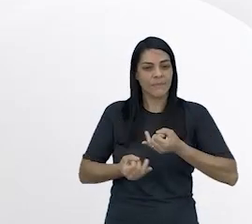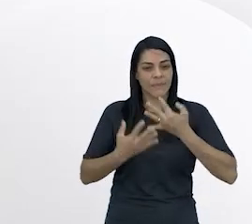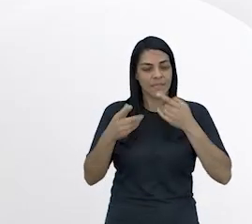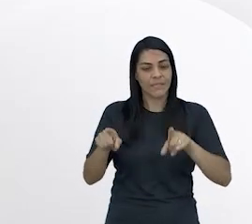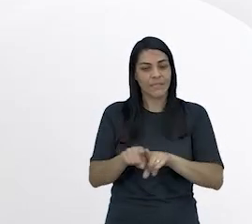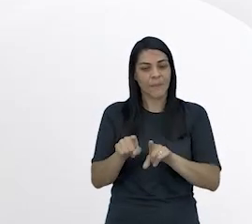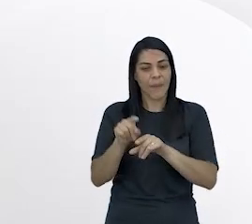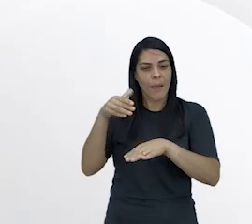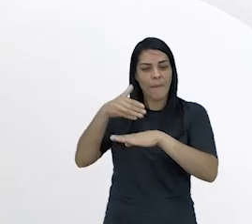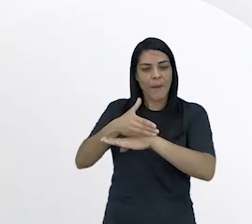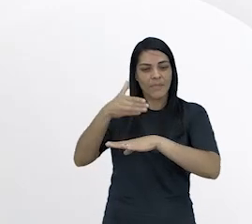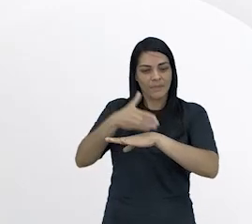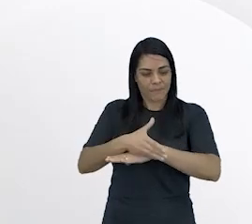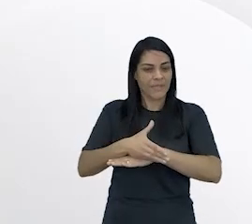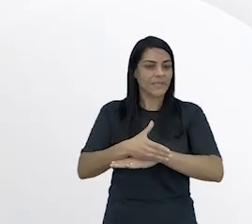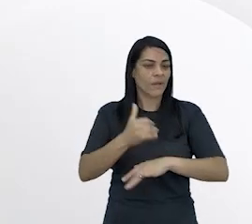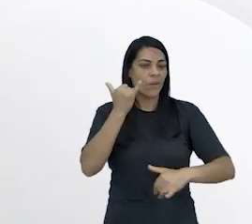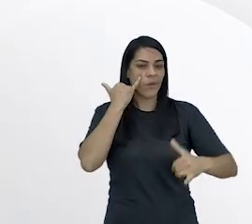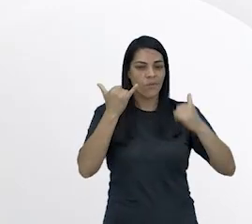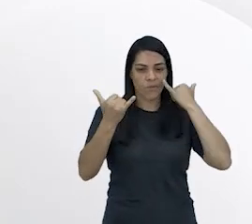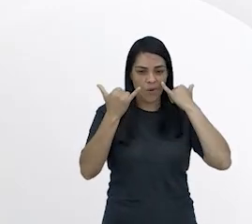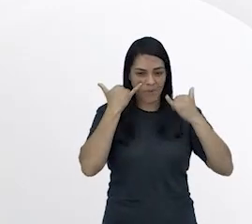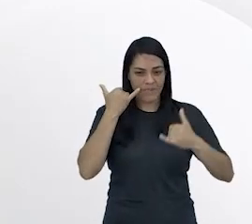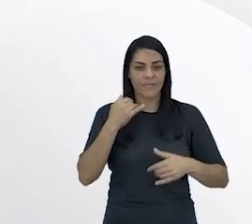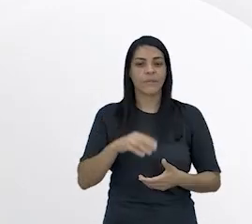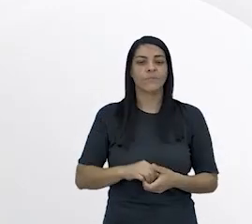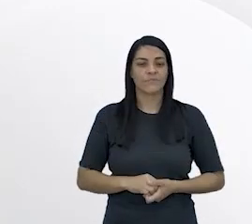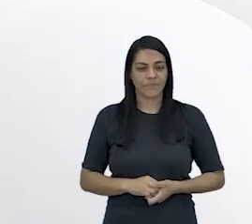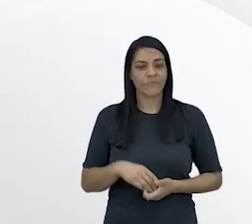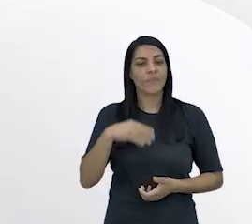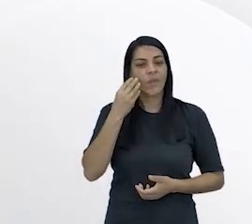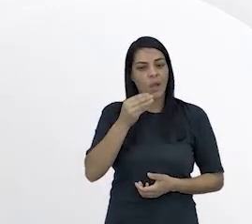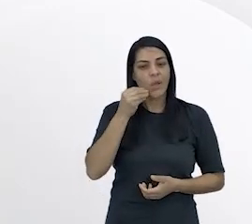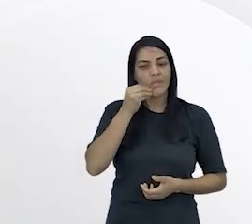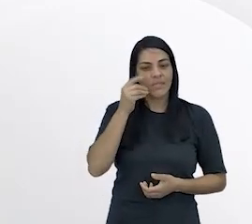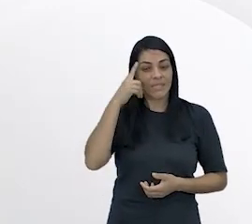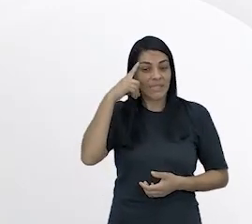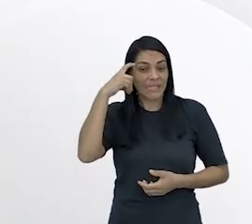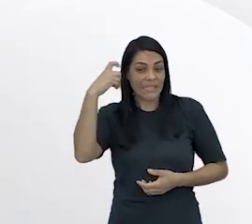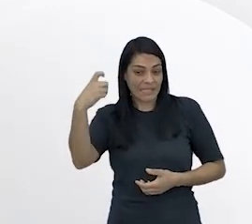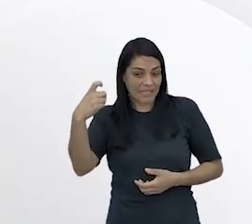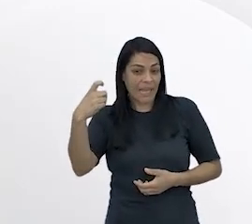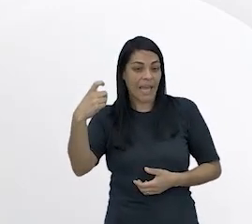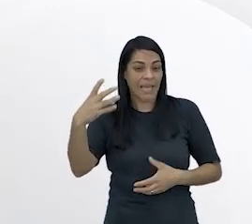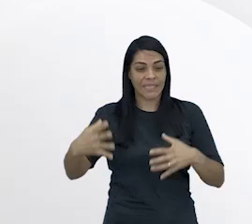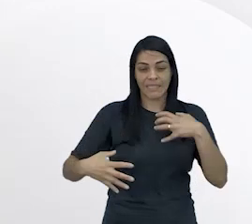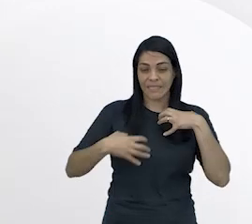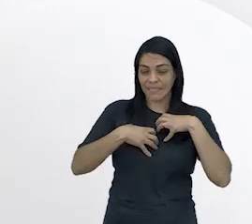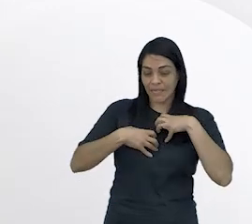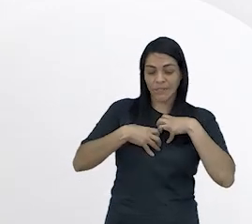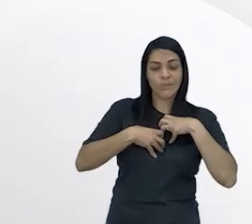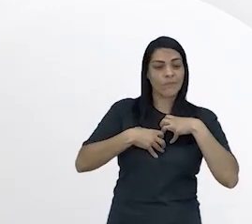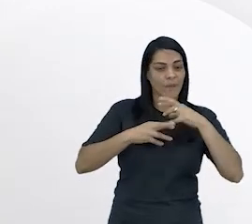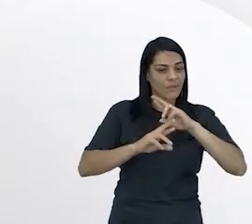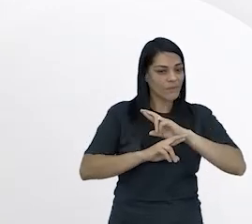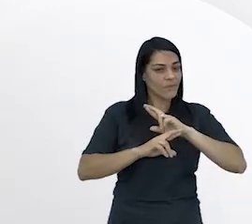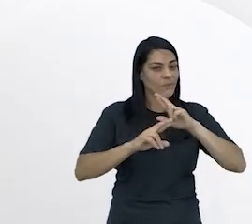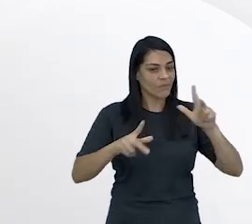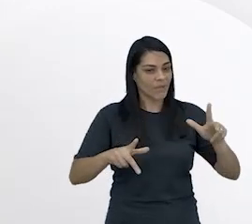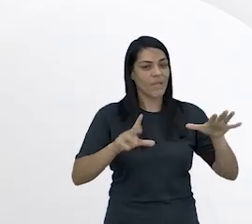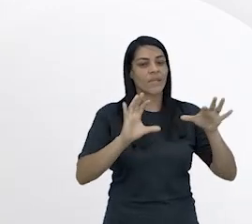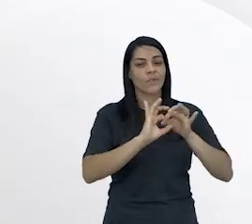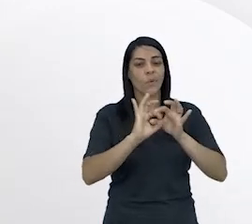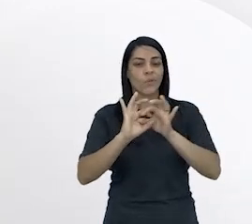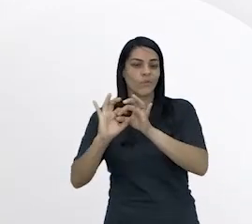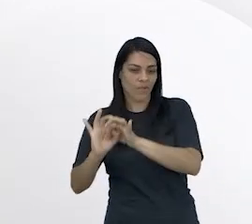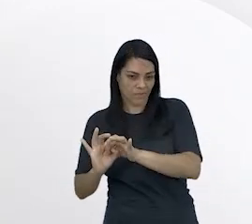estudante em decorrência disso, né? Ao partilhar as informações, as experiências, as ideias e sentimentos